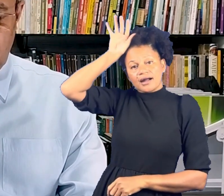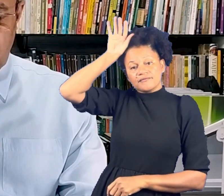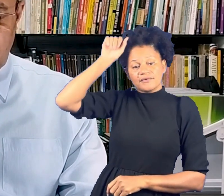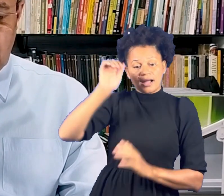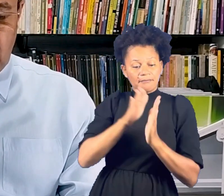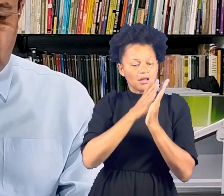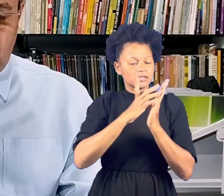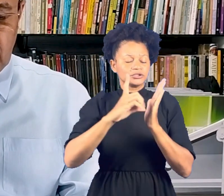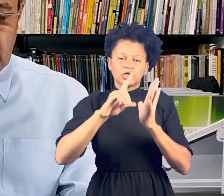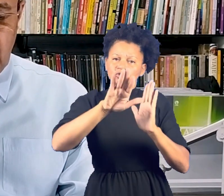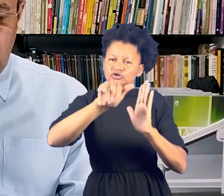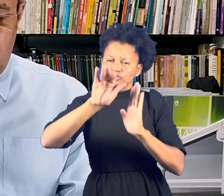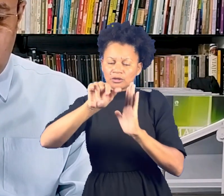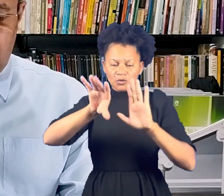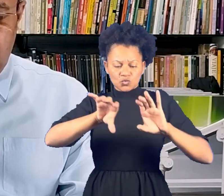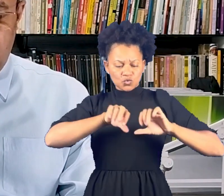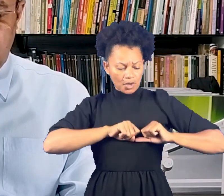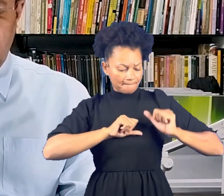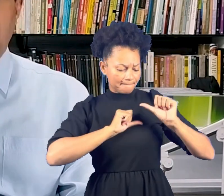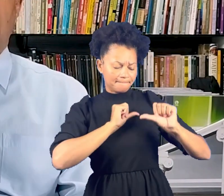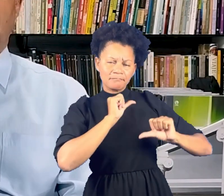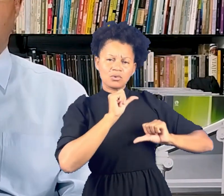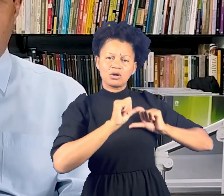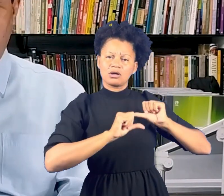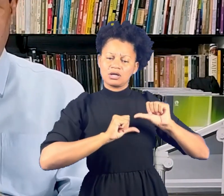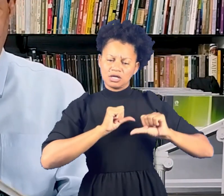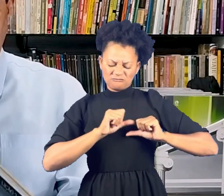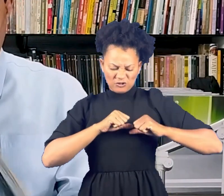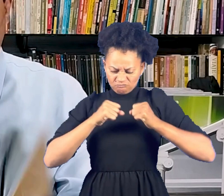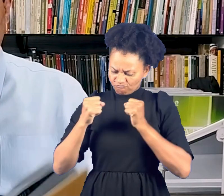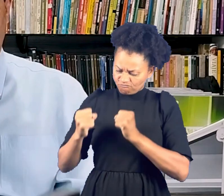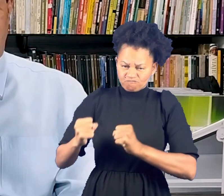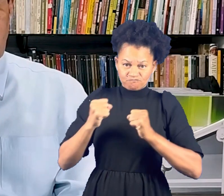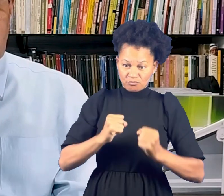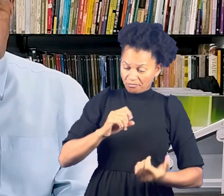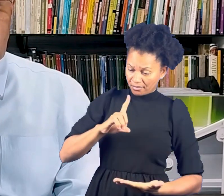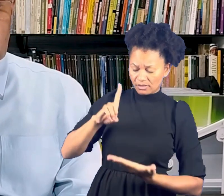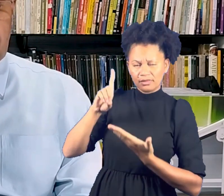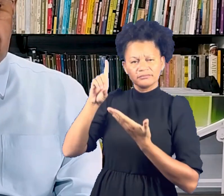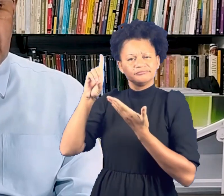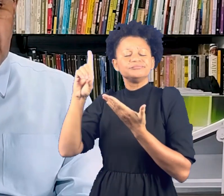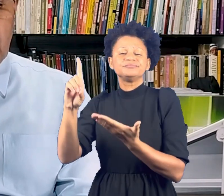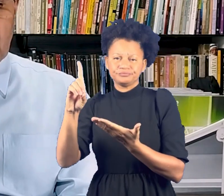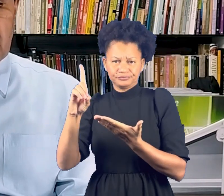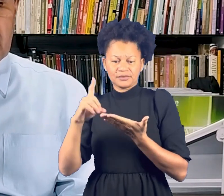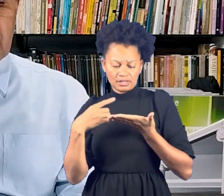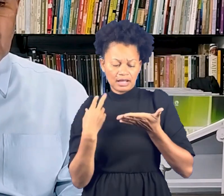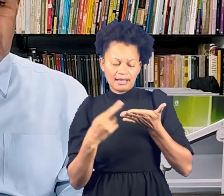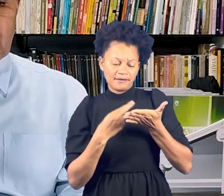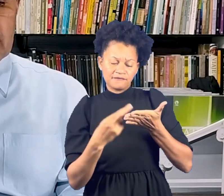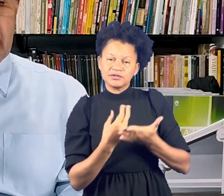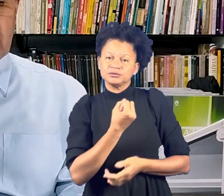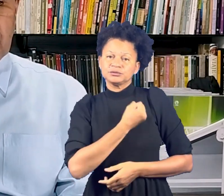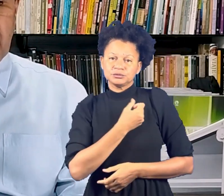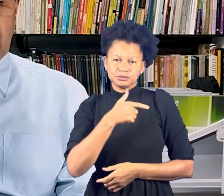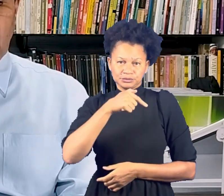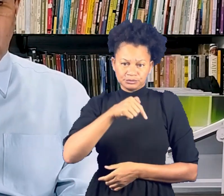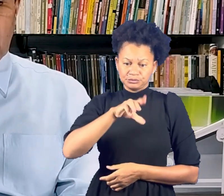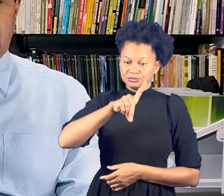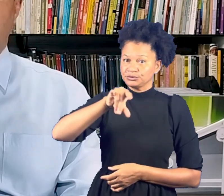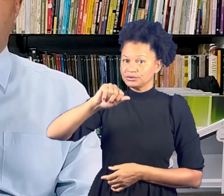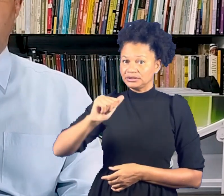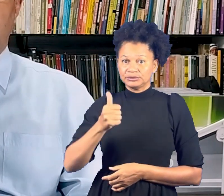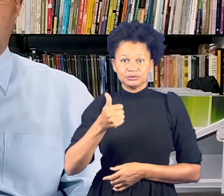o chamado das Escrituras ao quebrantamento e ao poder de Deus. A nossa lição número 7